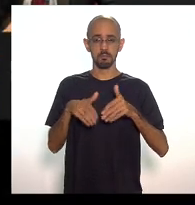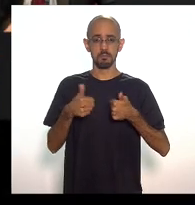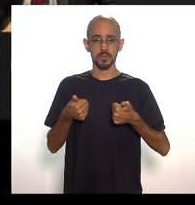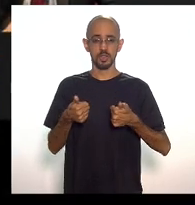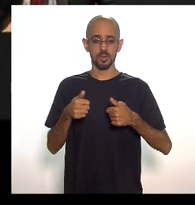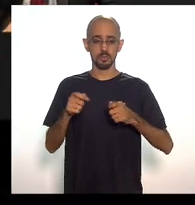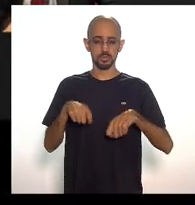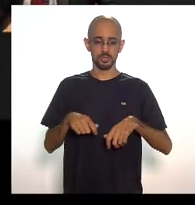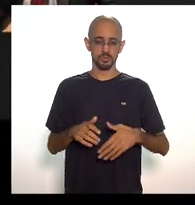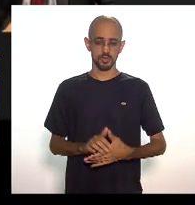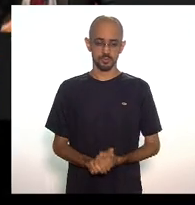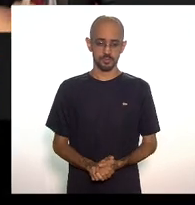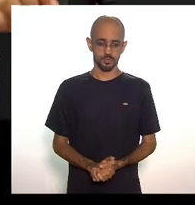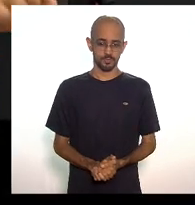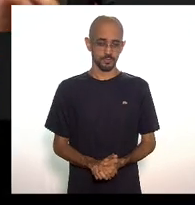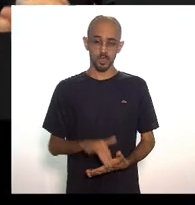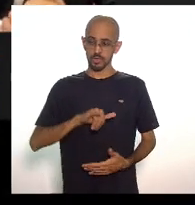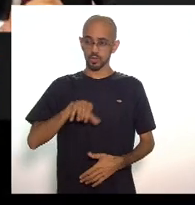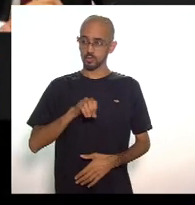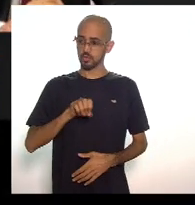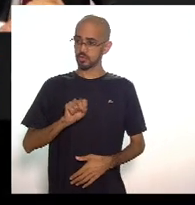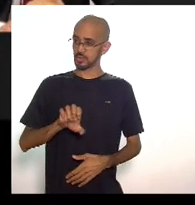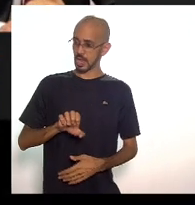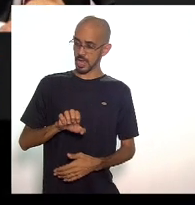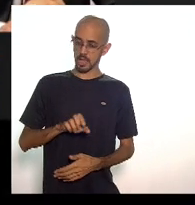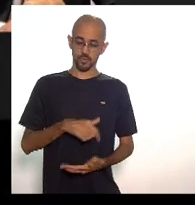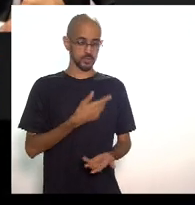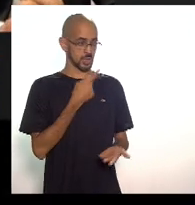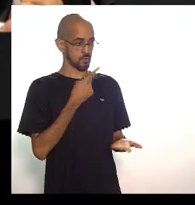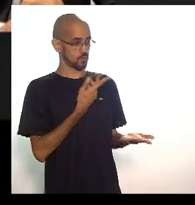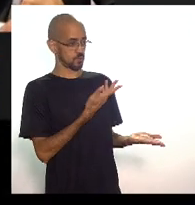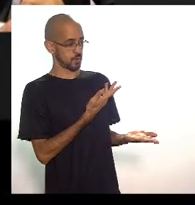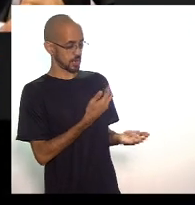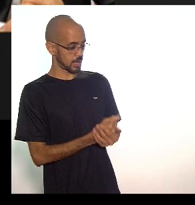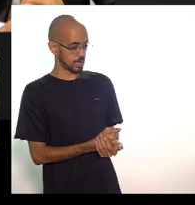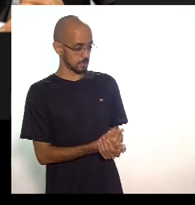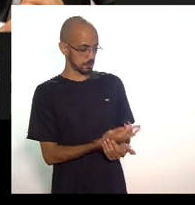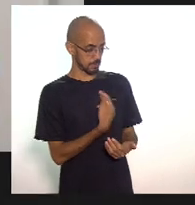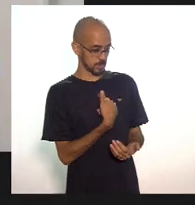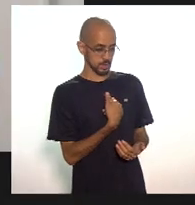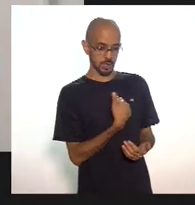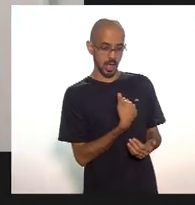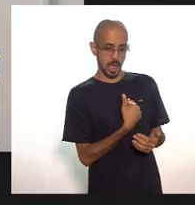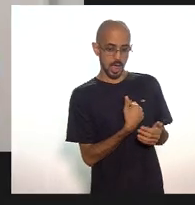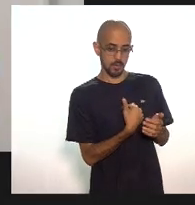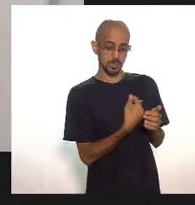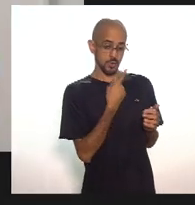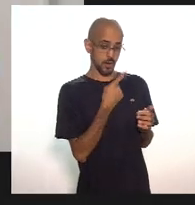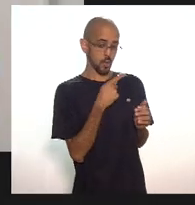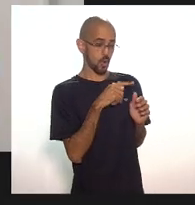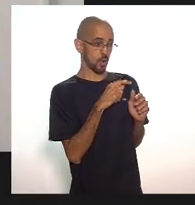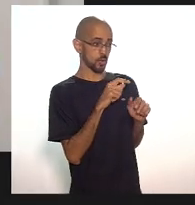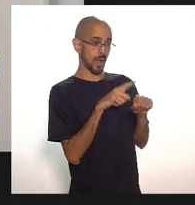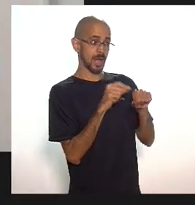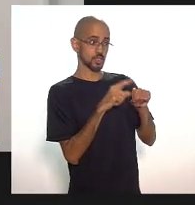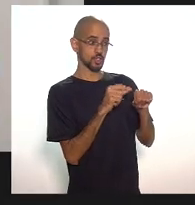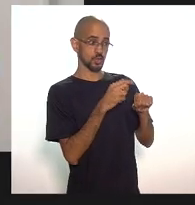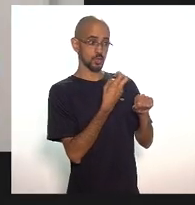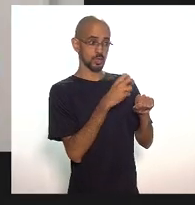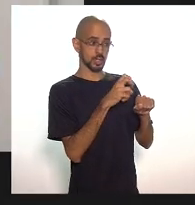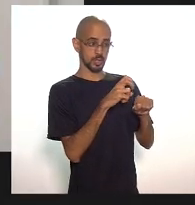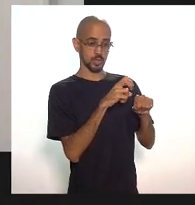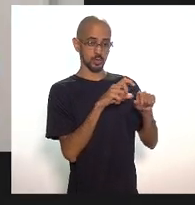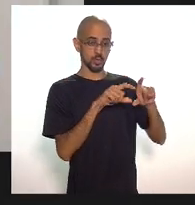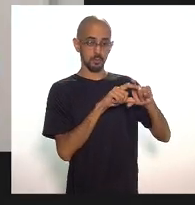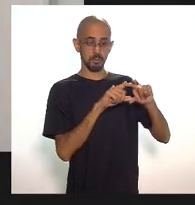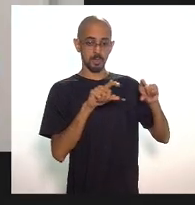José Luiz, aí você ia mencionar o artigo 5º, no seu parágrafo